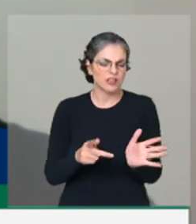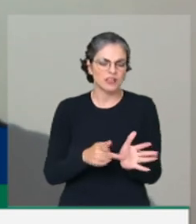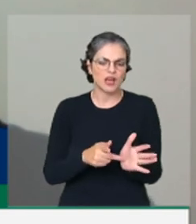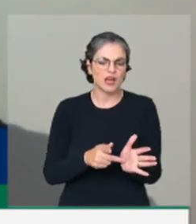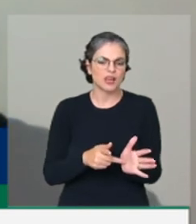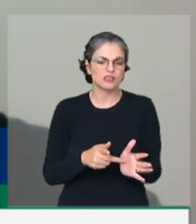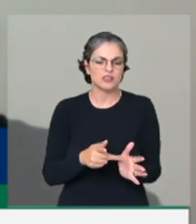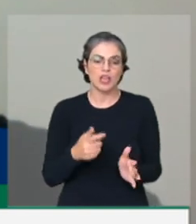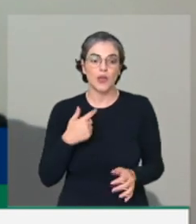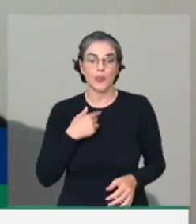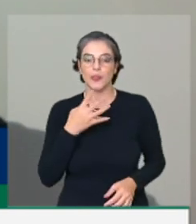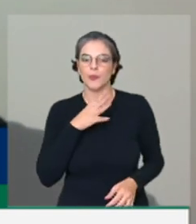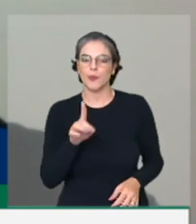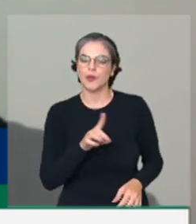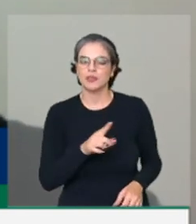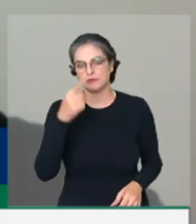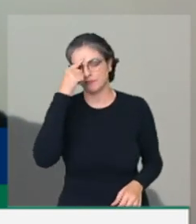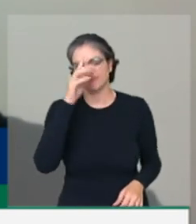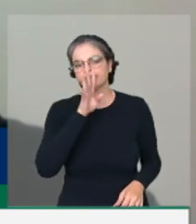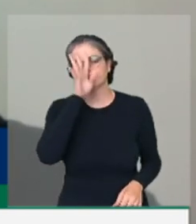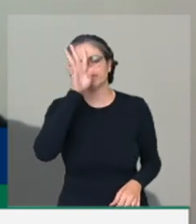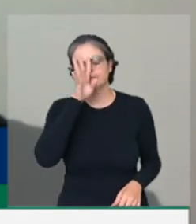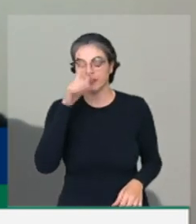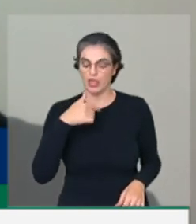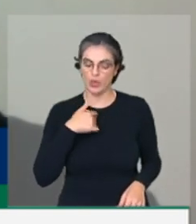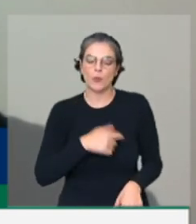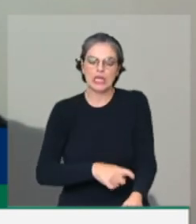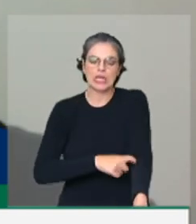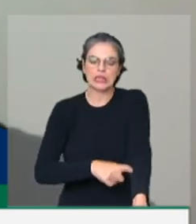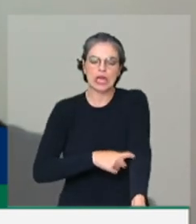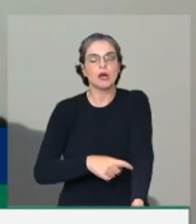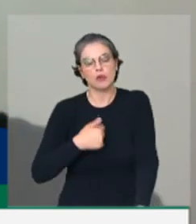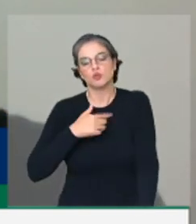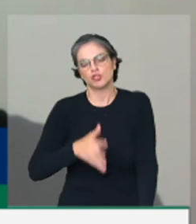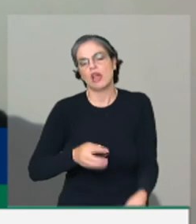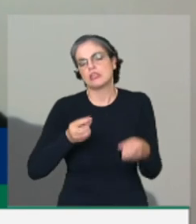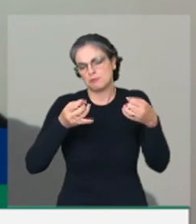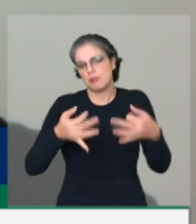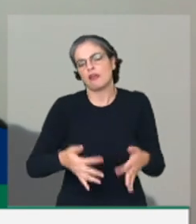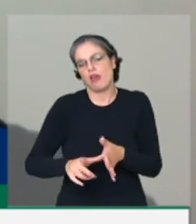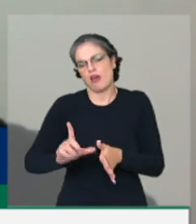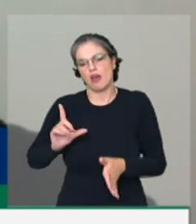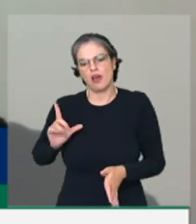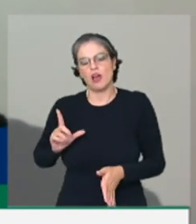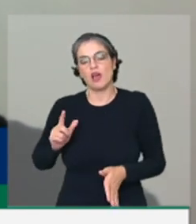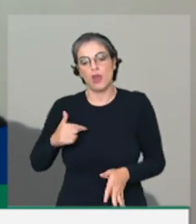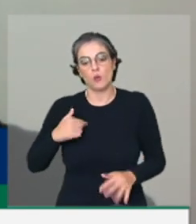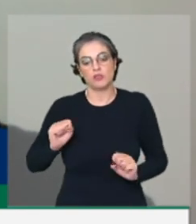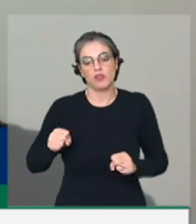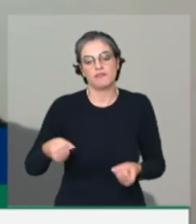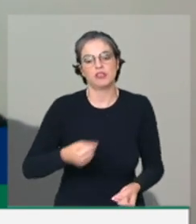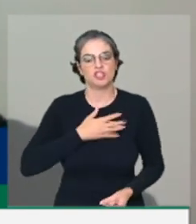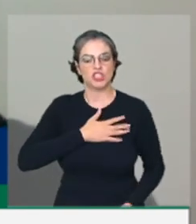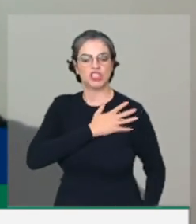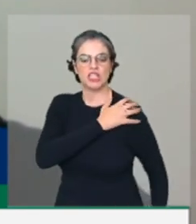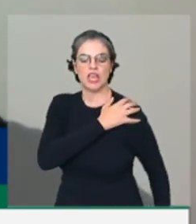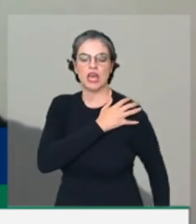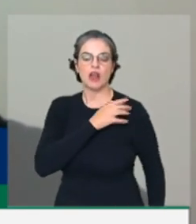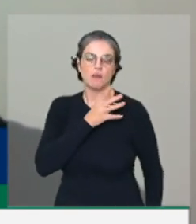conhecia, realmente estava ali muito irritado e já disse o porquê, defendia um general que admiro, que